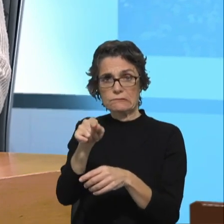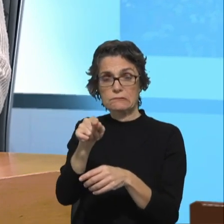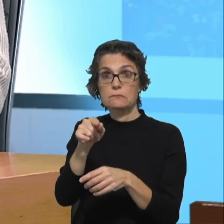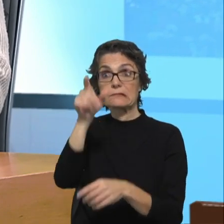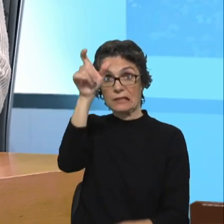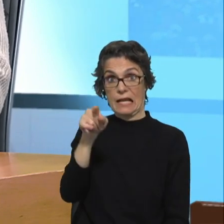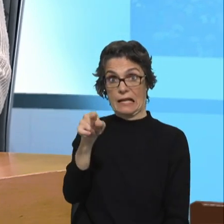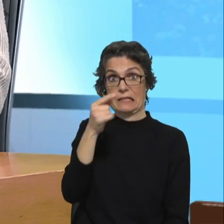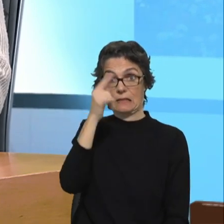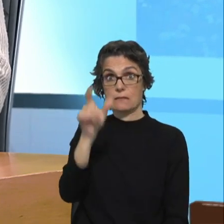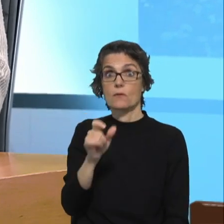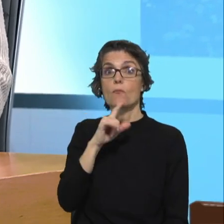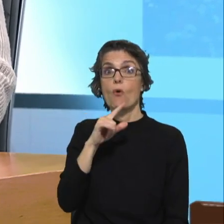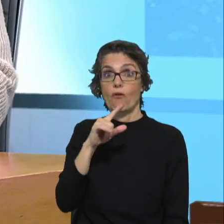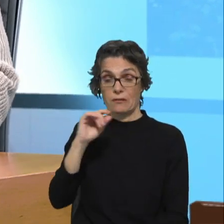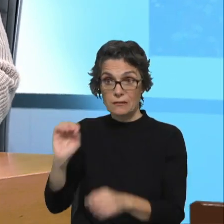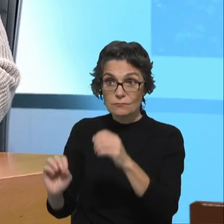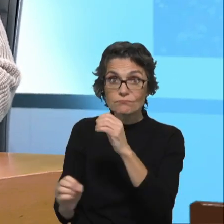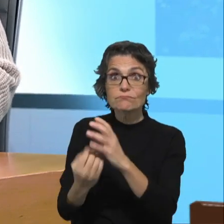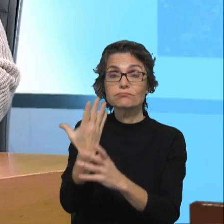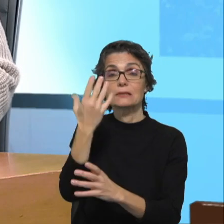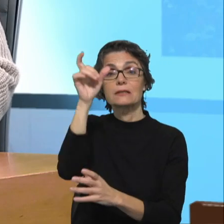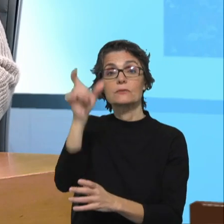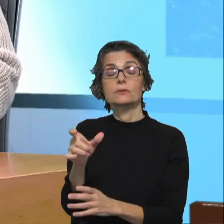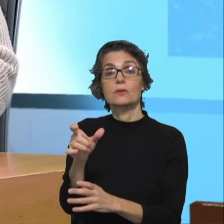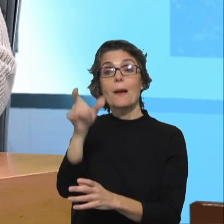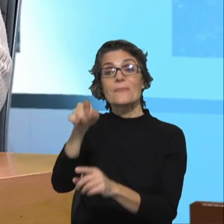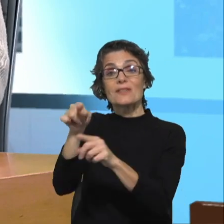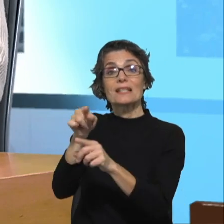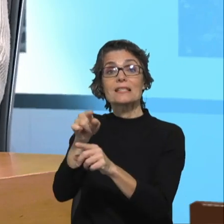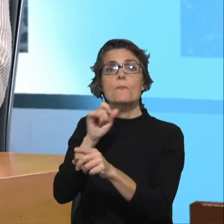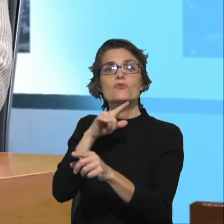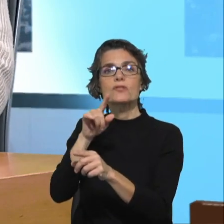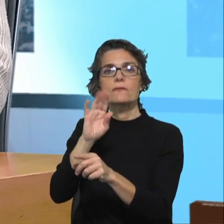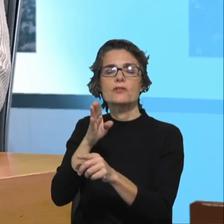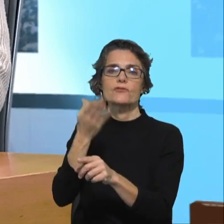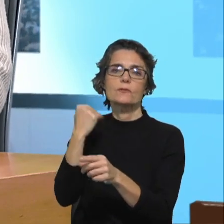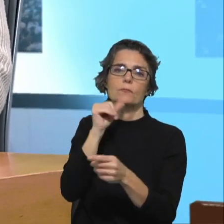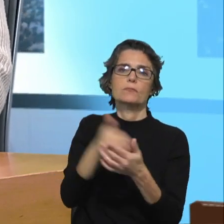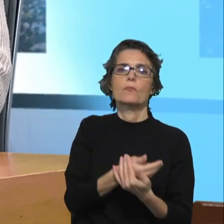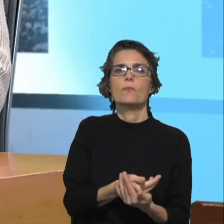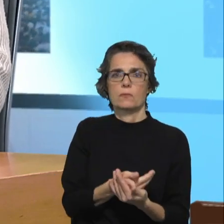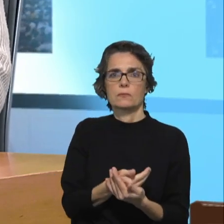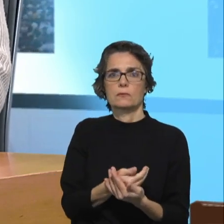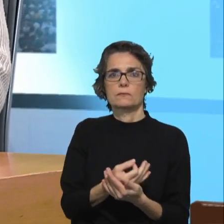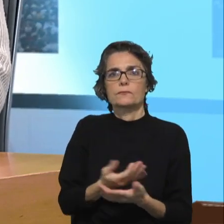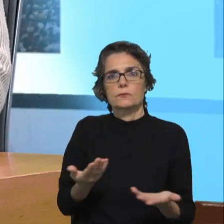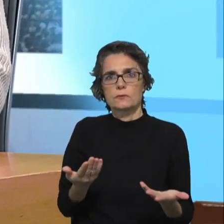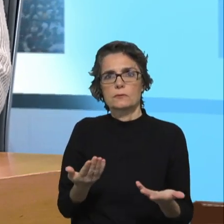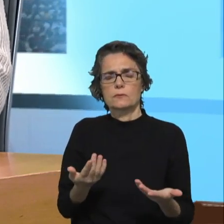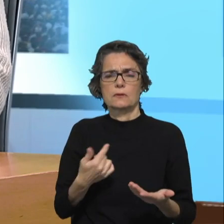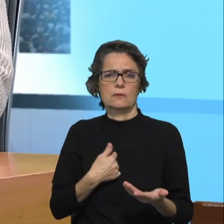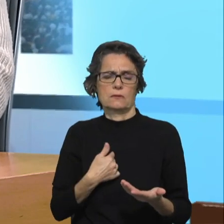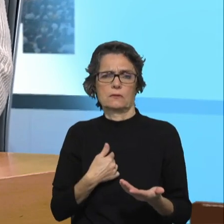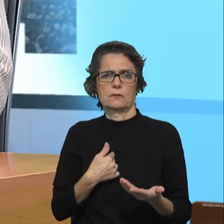capaz de me recriar essa pessoa. Mas essa pessoa, se calhar, já morreu. Como é que o ser humano vai conseguir lidar, inclusive, com o luto quando